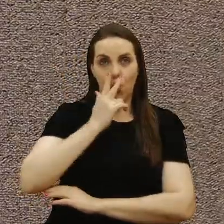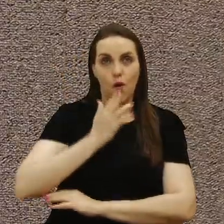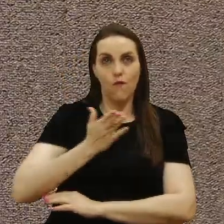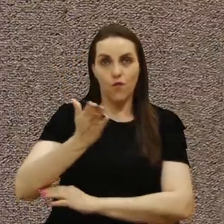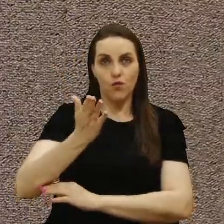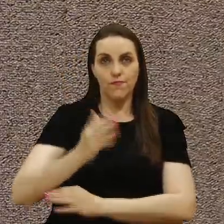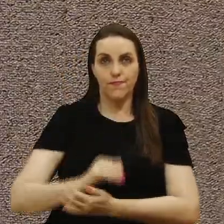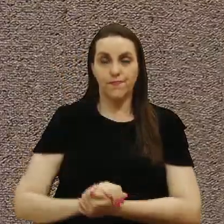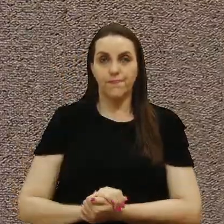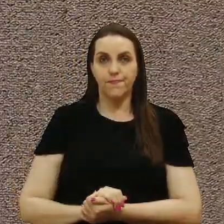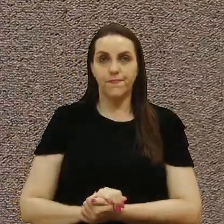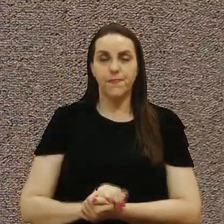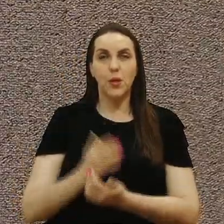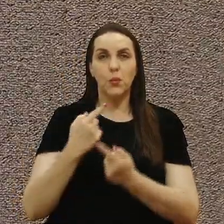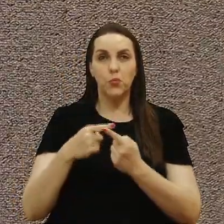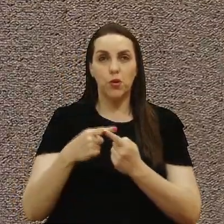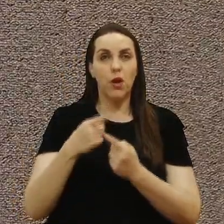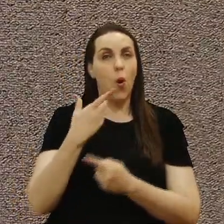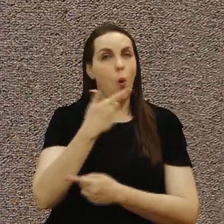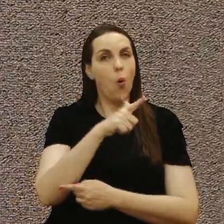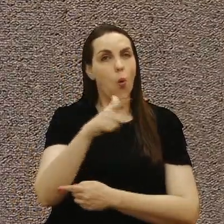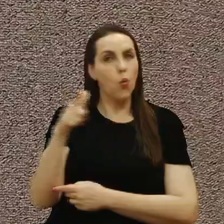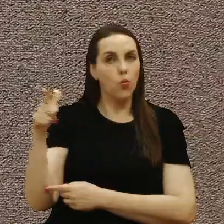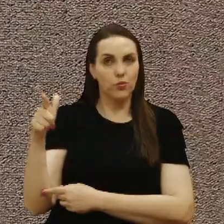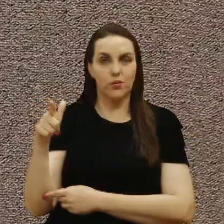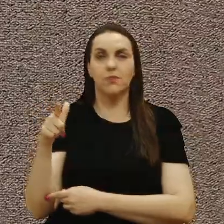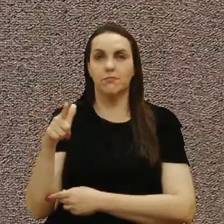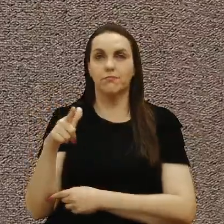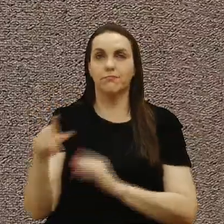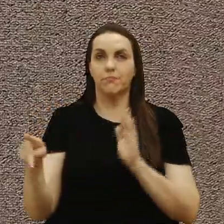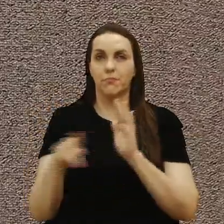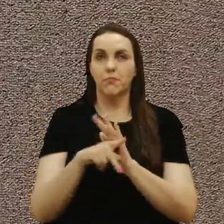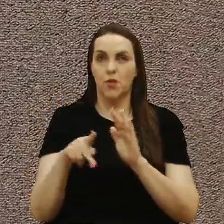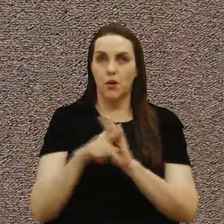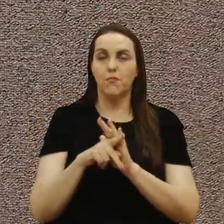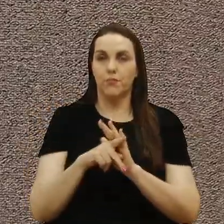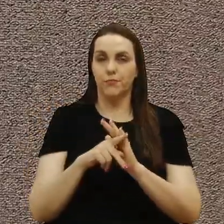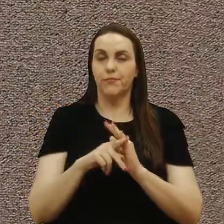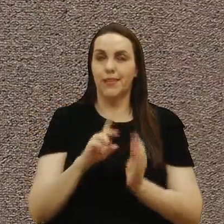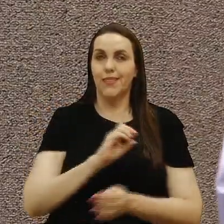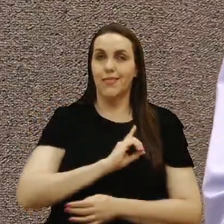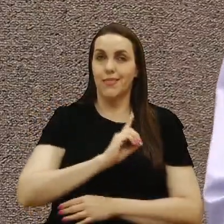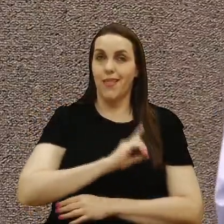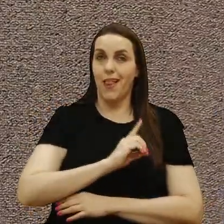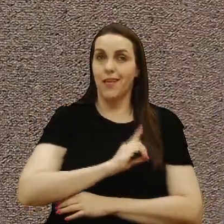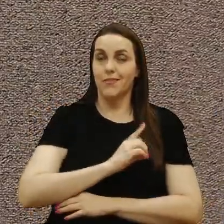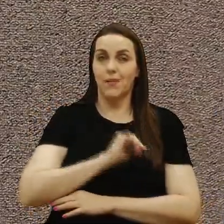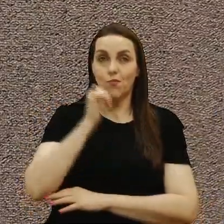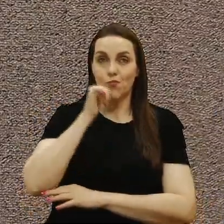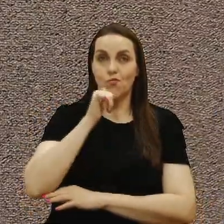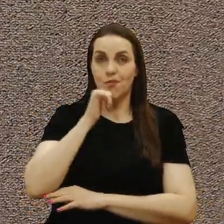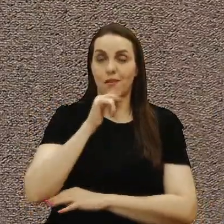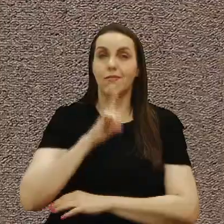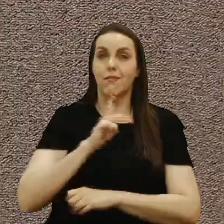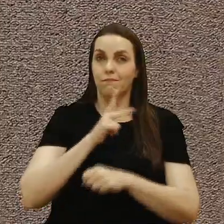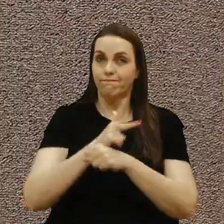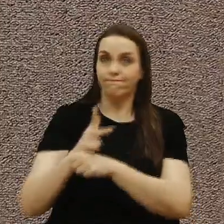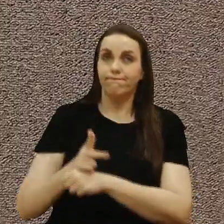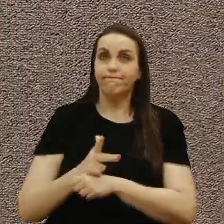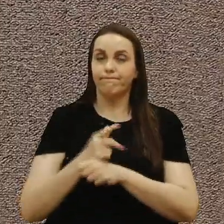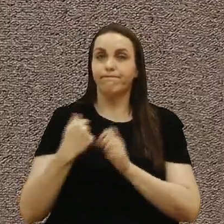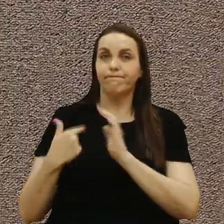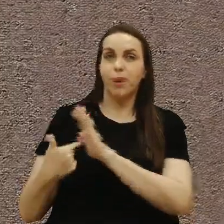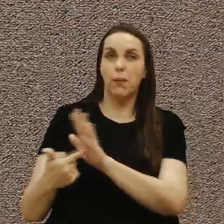Porque tem delegadas por aí afora em delegacia de mulher, que já tem um vídeo rodando aí há muito tempo de uma delegada, que numa entrevista